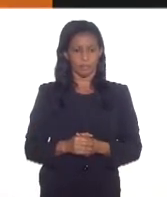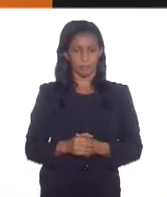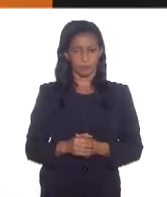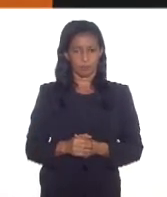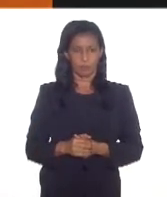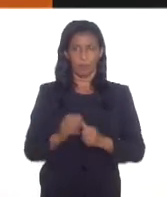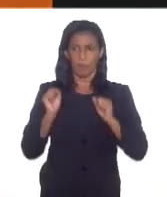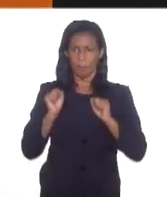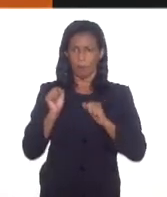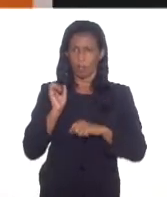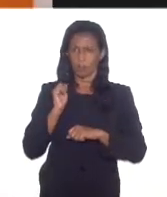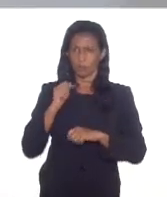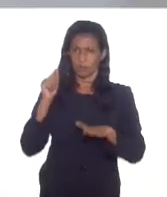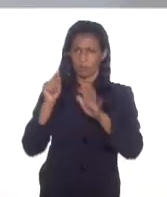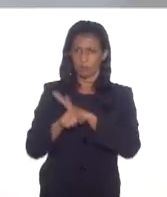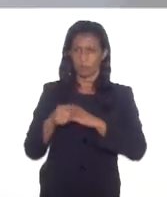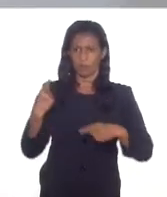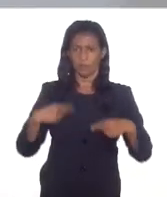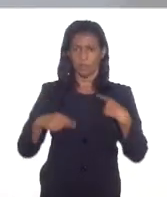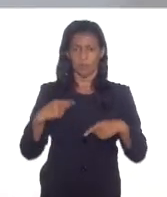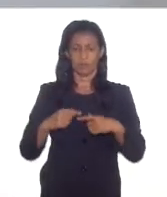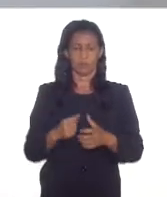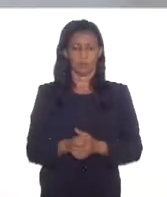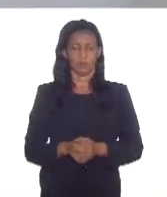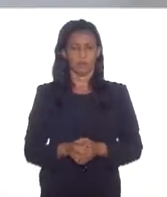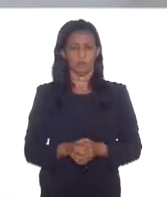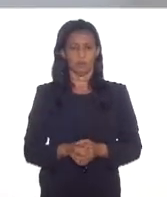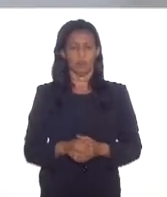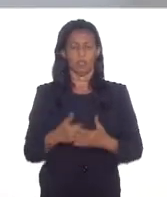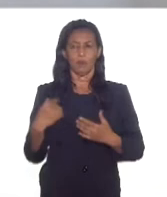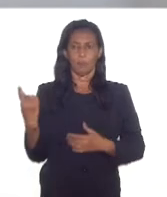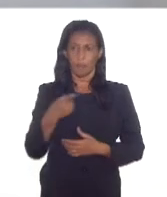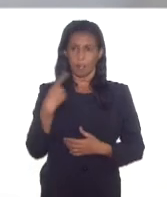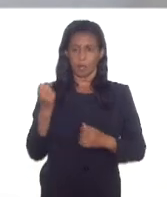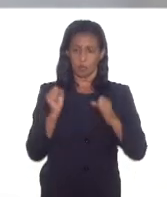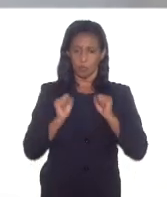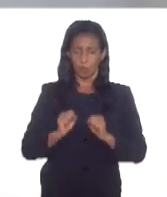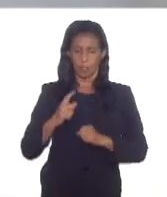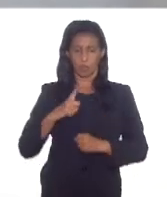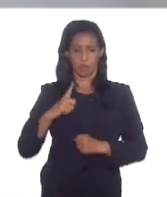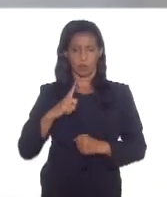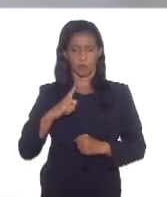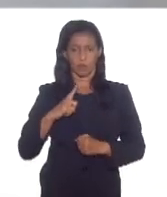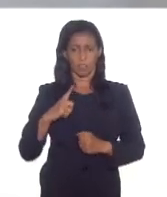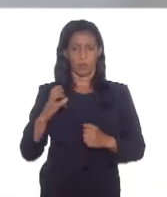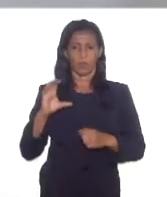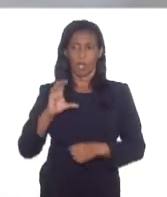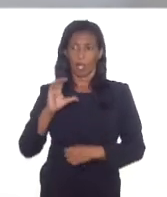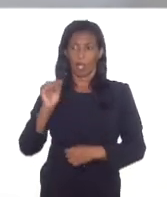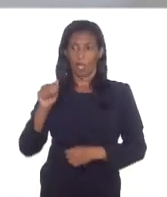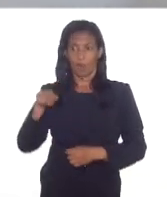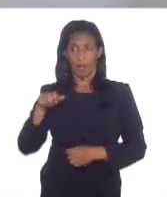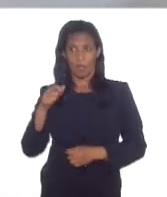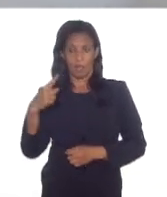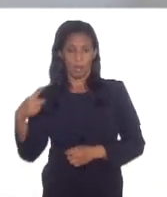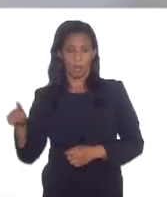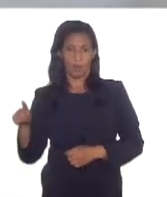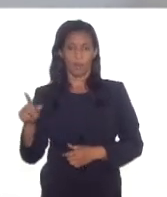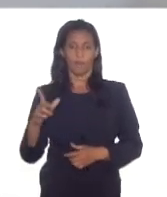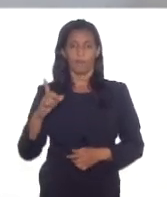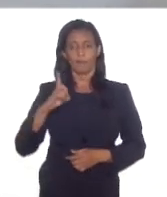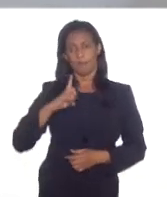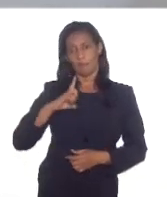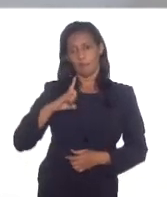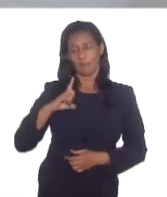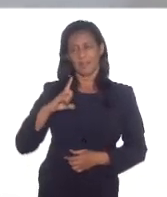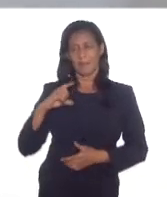com o debate? Já, já. Então, para que a gente possa ter ali o que a gente pretende, que é o Canecão, mas também que a gente possa ter o